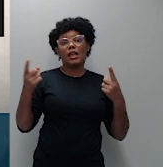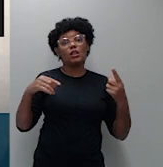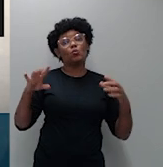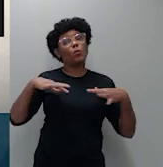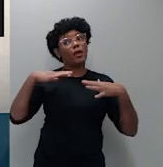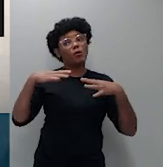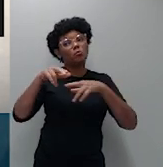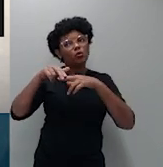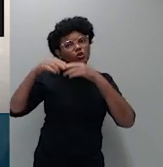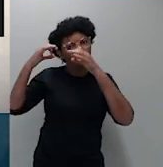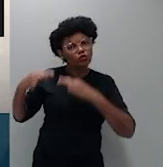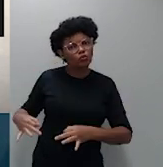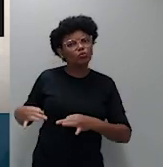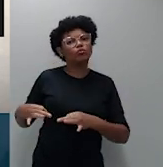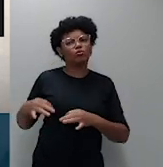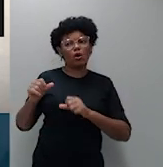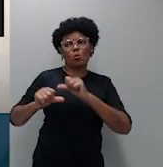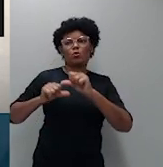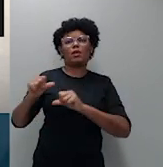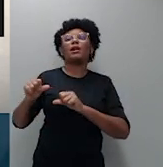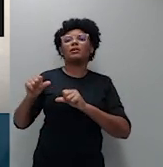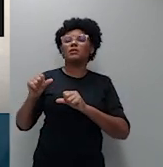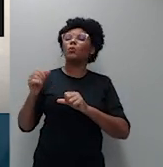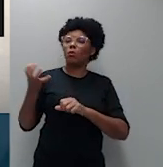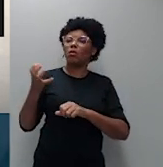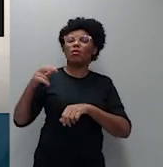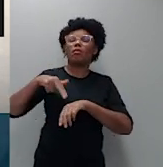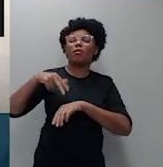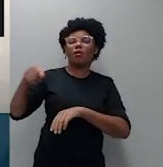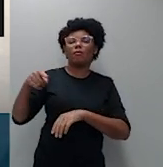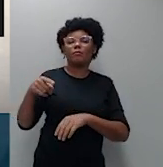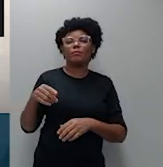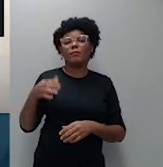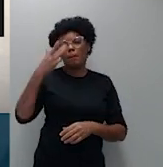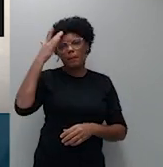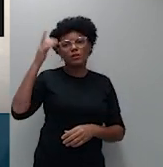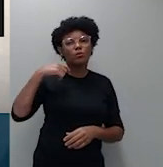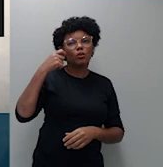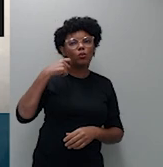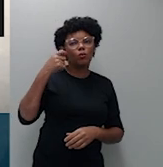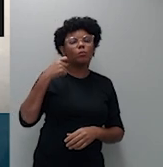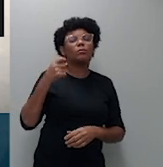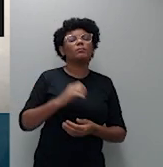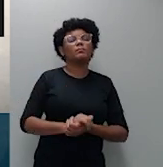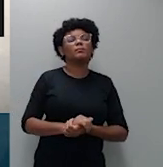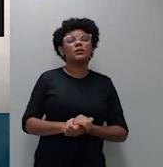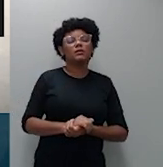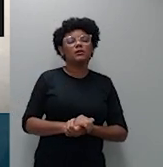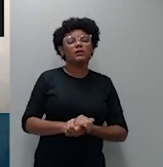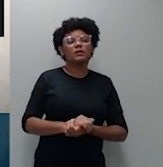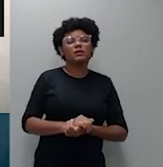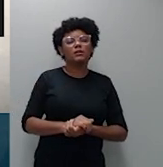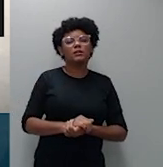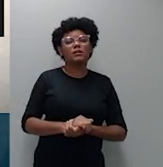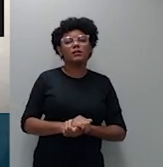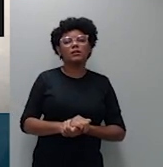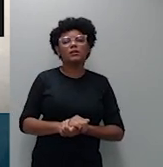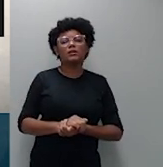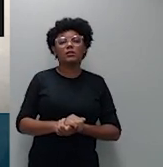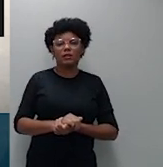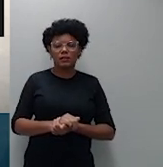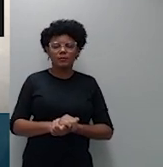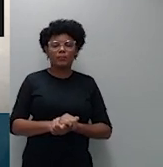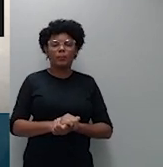alteração pretendida o nome do autor da obra de arte o nome do autor da obra de arte